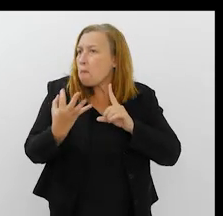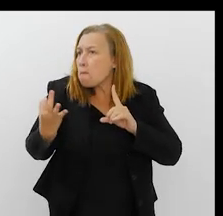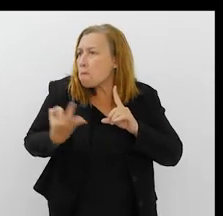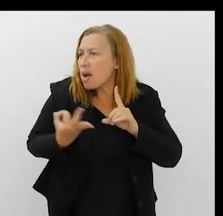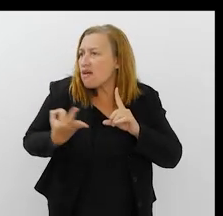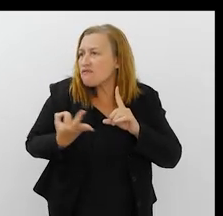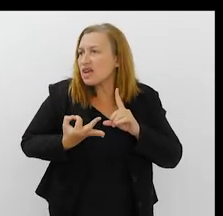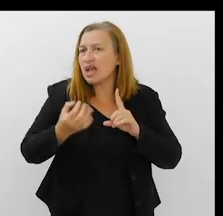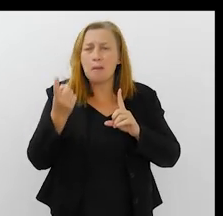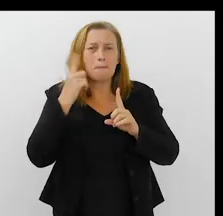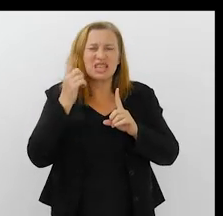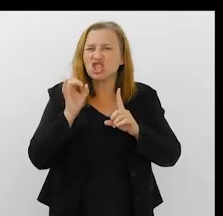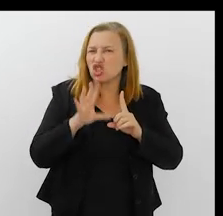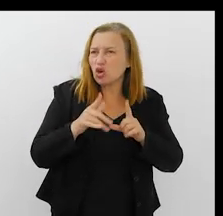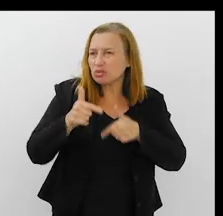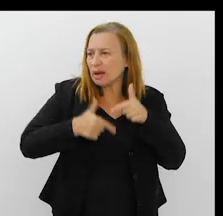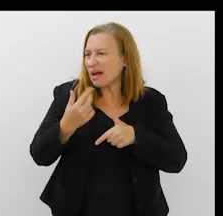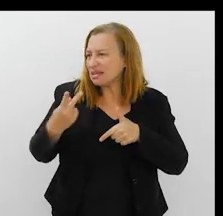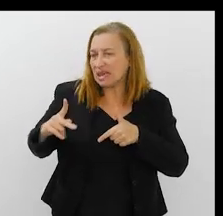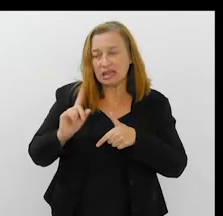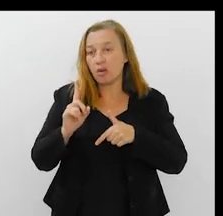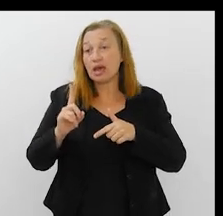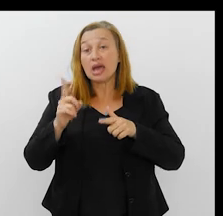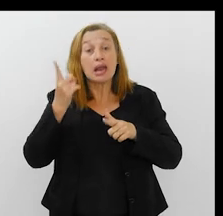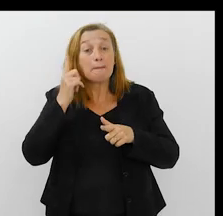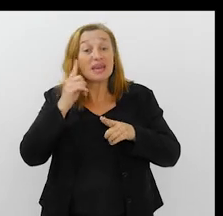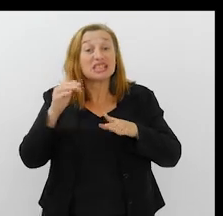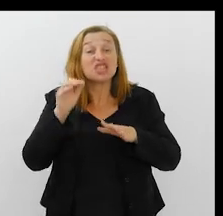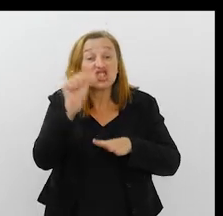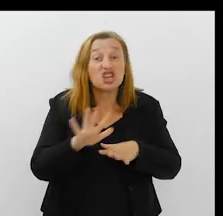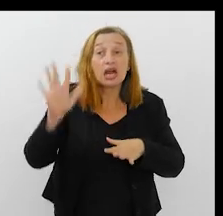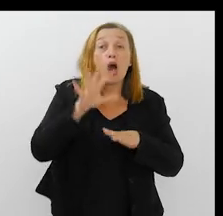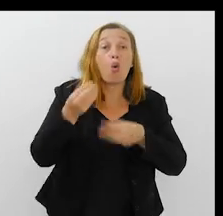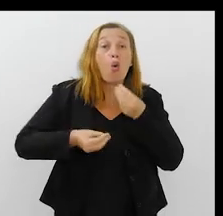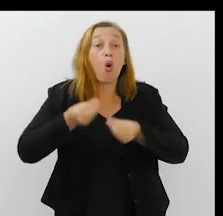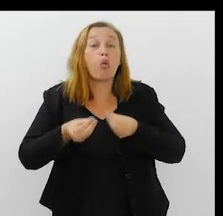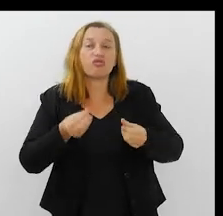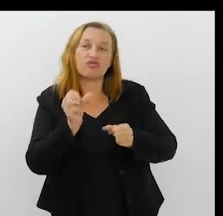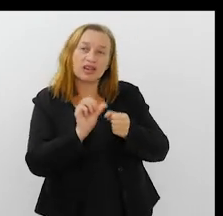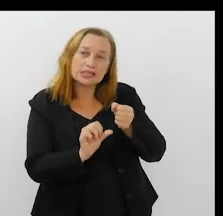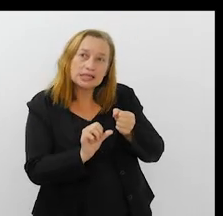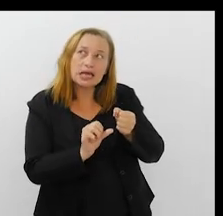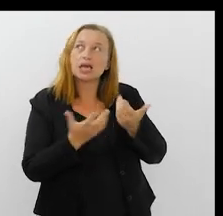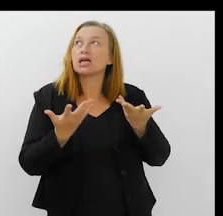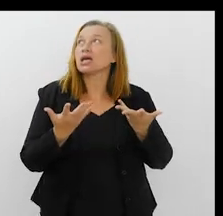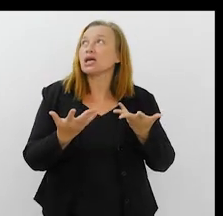visão, ele não pensa só no trabalho dele, ele pensa no todo. Como aquilo vai ser feito,